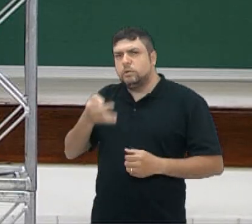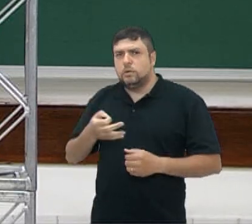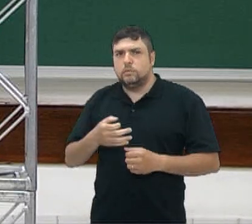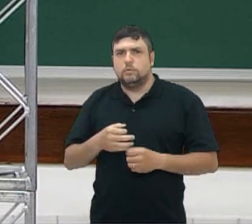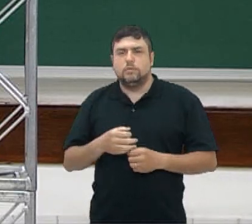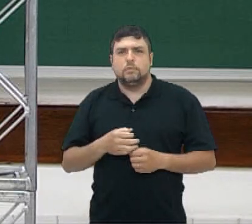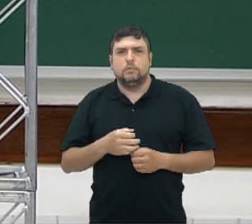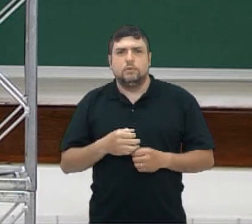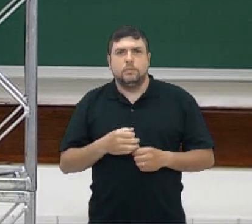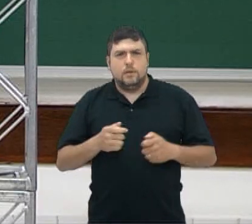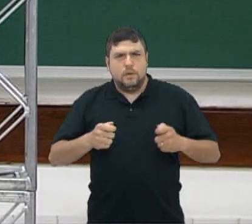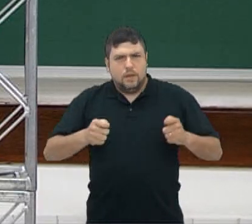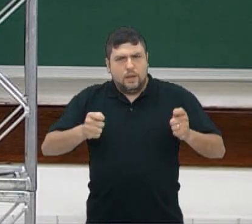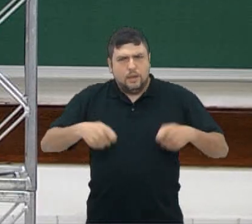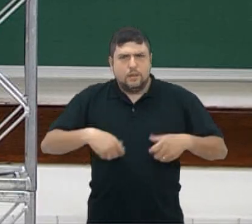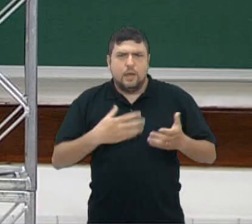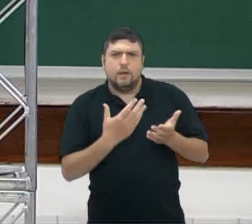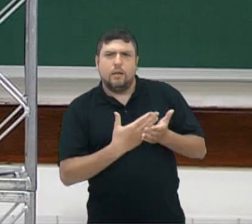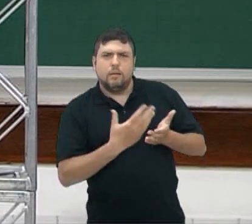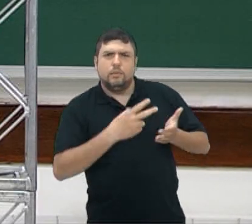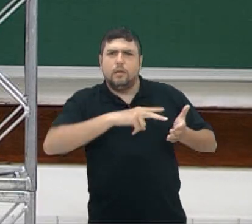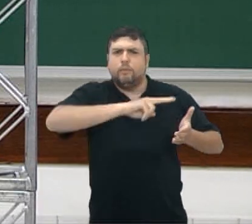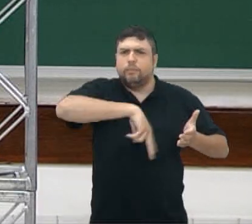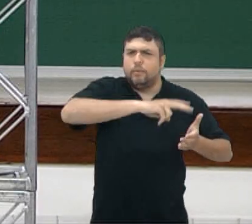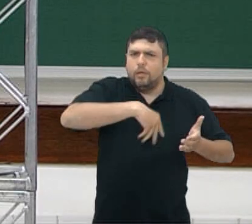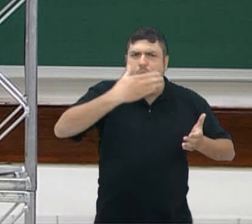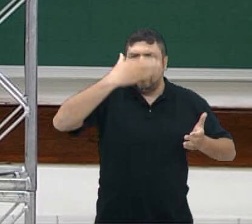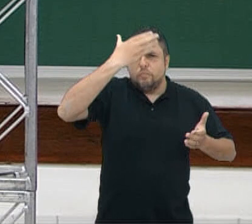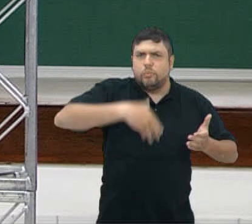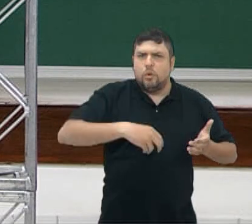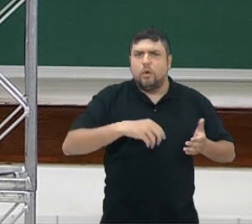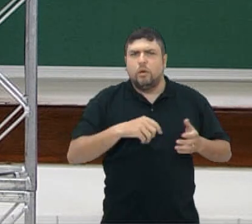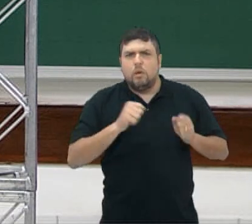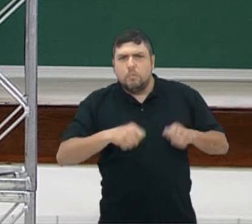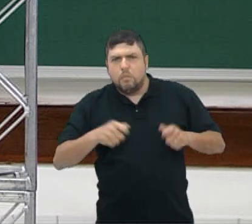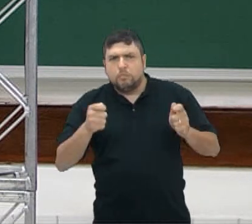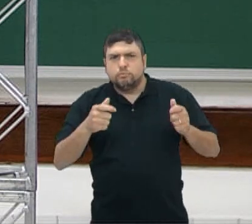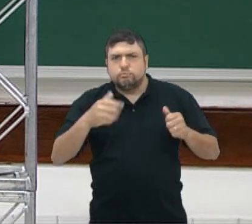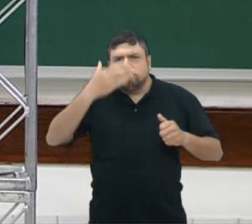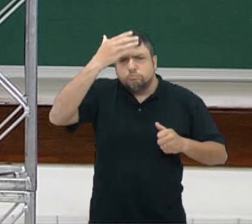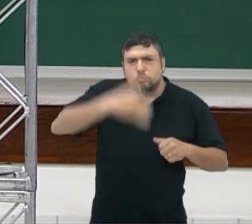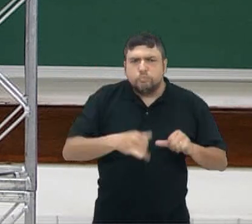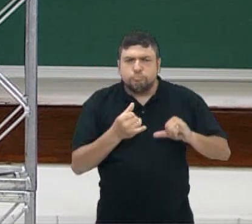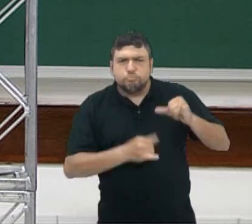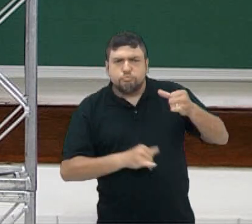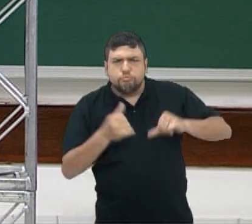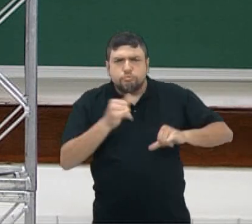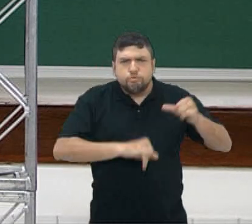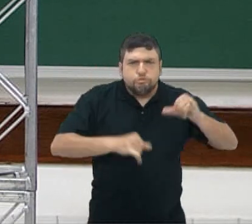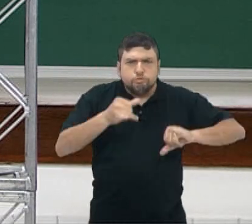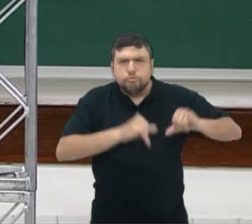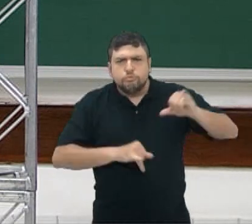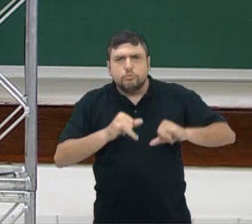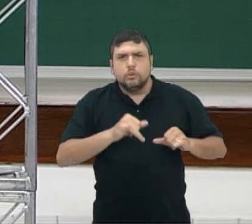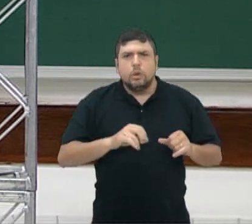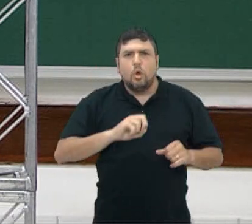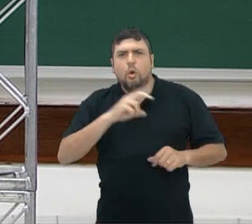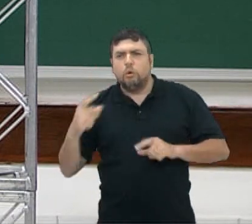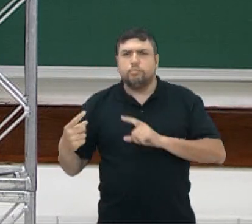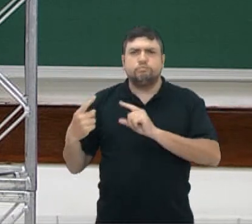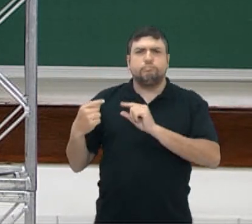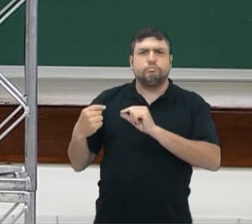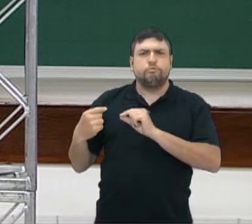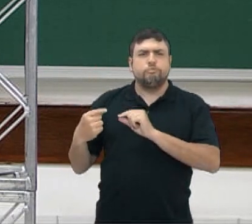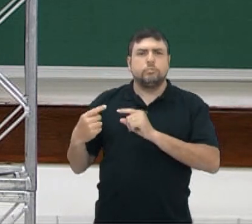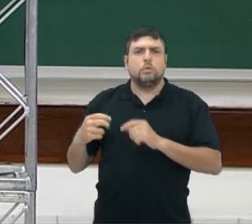você pode conferir lendo num livro, você pode conferir fazendo um experimento científico, você pode conferir conversando com alguém sobre o assunto, ou você acha